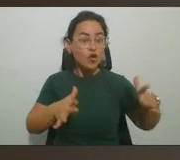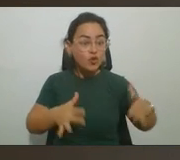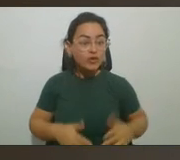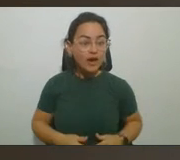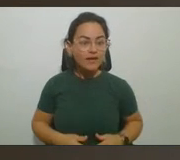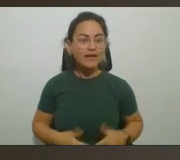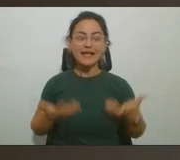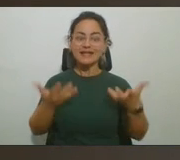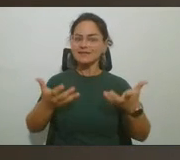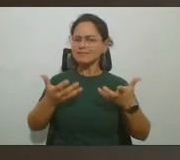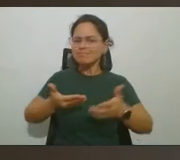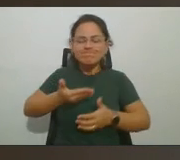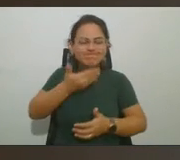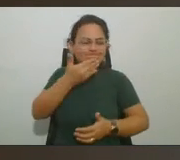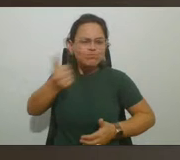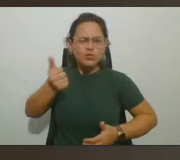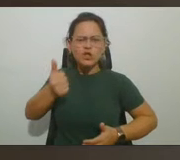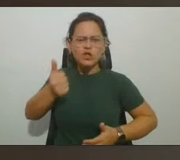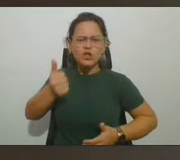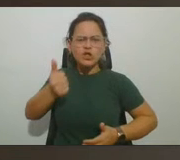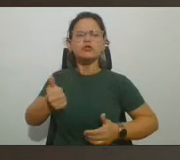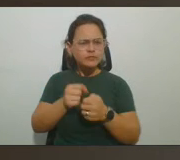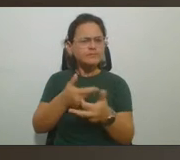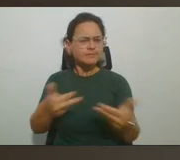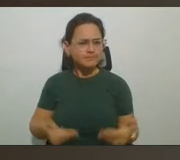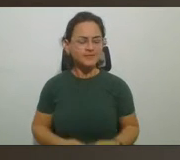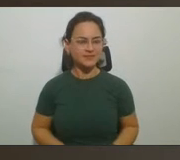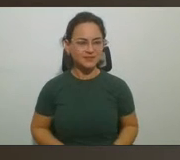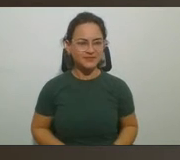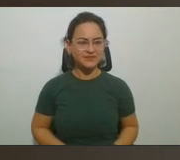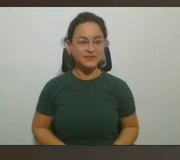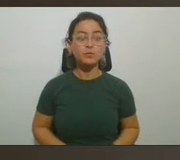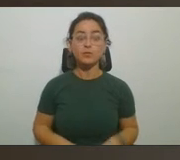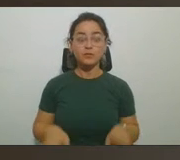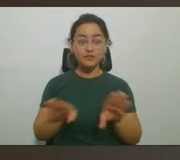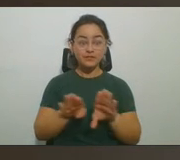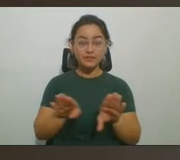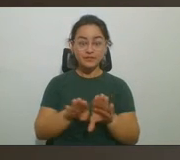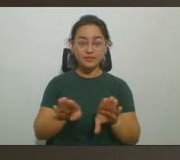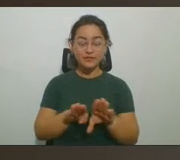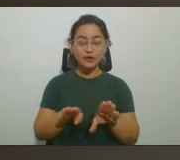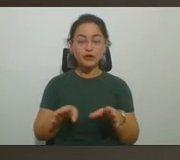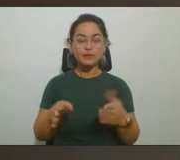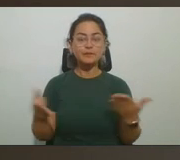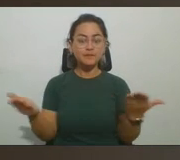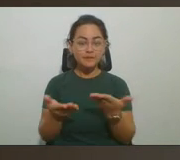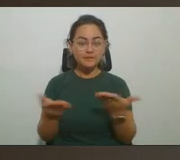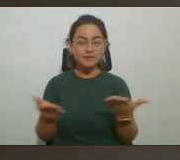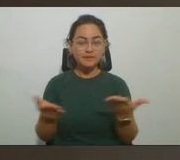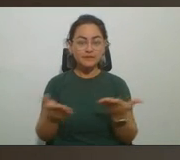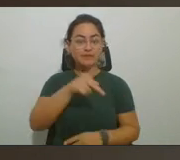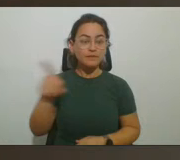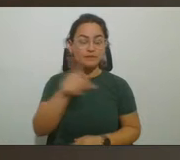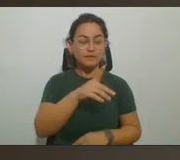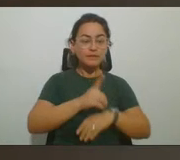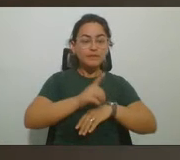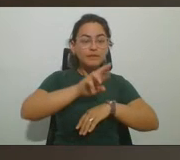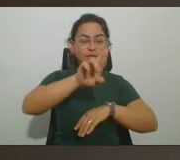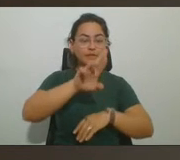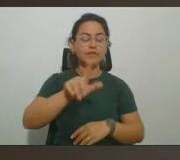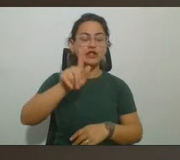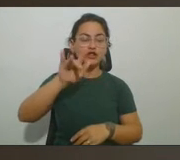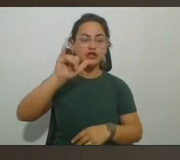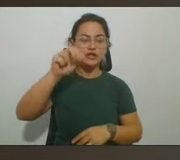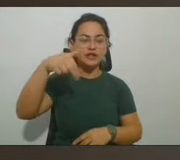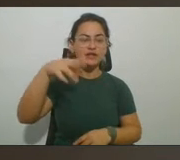melhor, da melhor forma possível. Uma especial referência precisa ser feita à professora doutora Giane